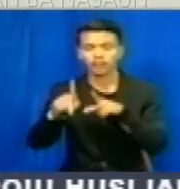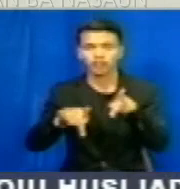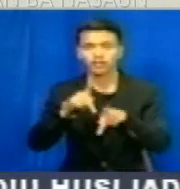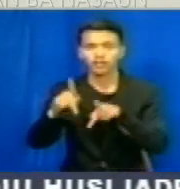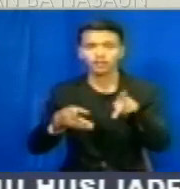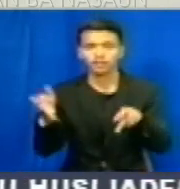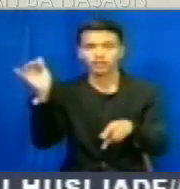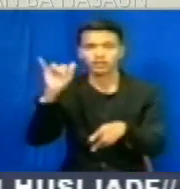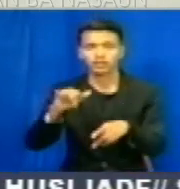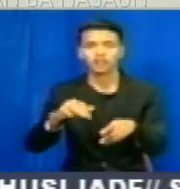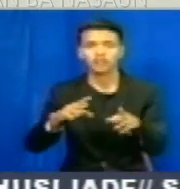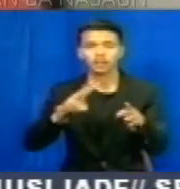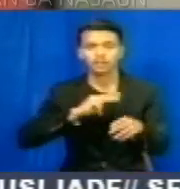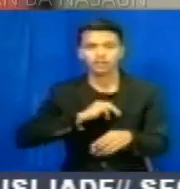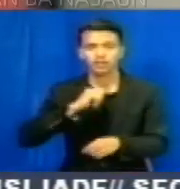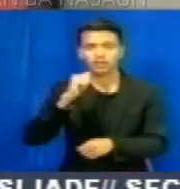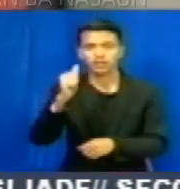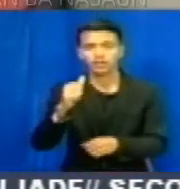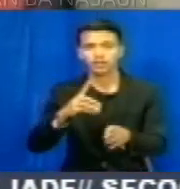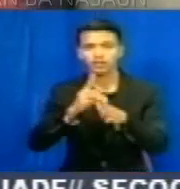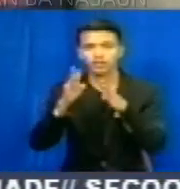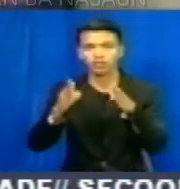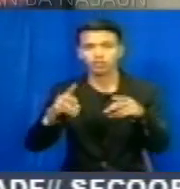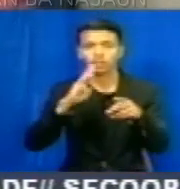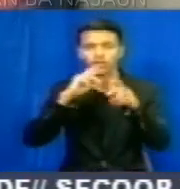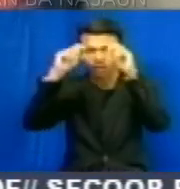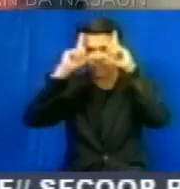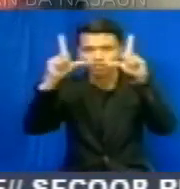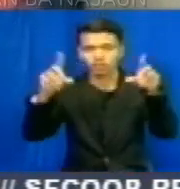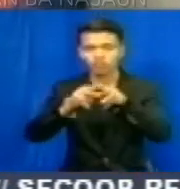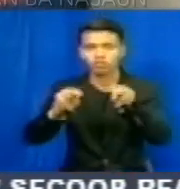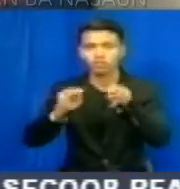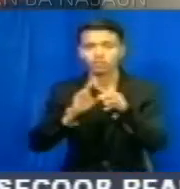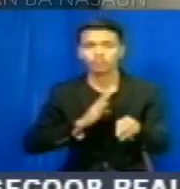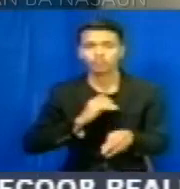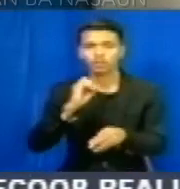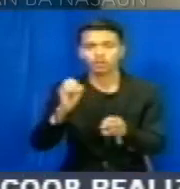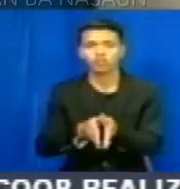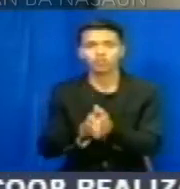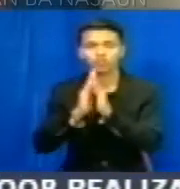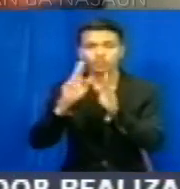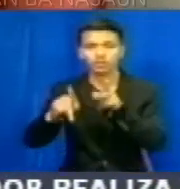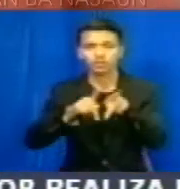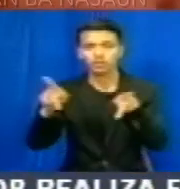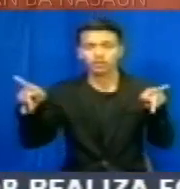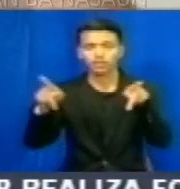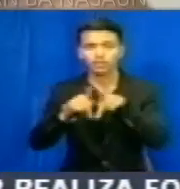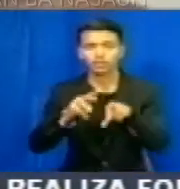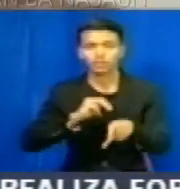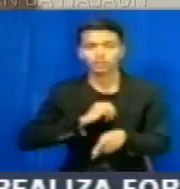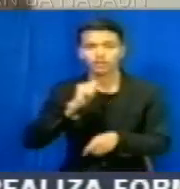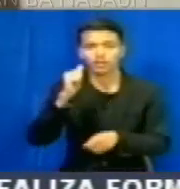sira ya kapital maliana. Diretor B Timor Leste município Bobanaro ne apela ba população e reposto